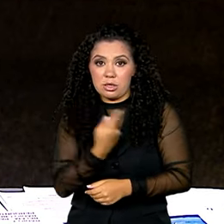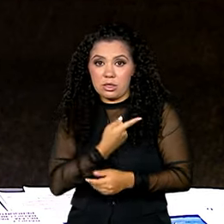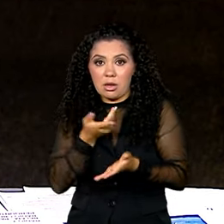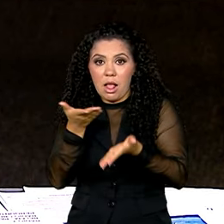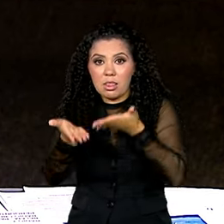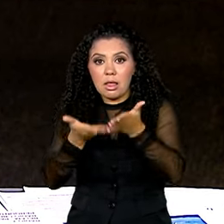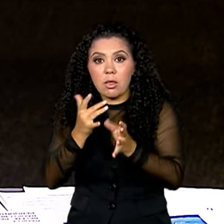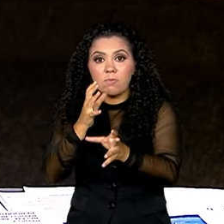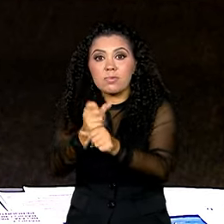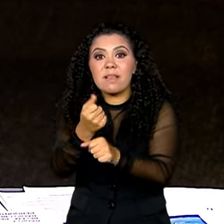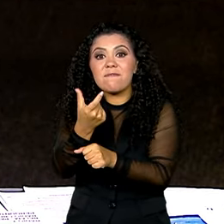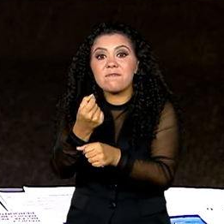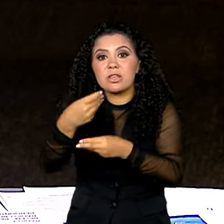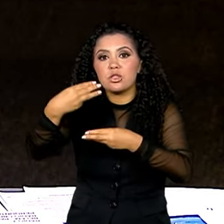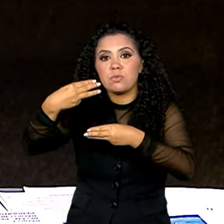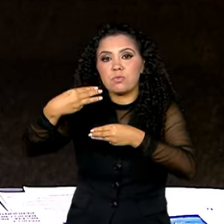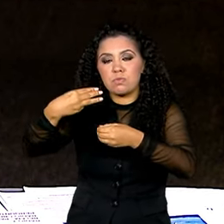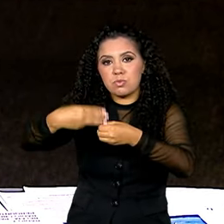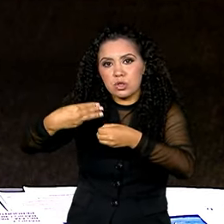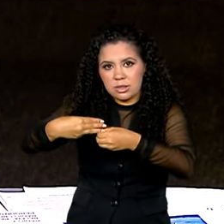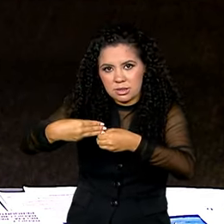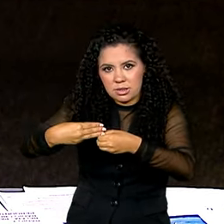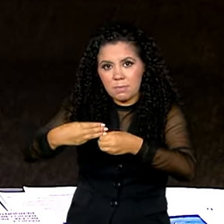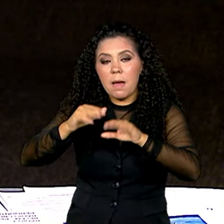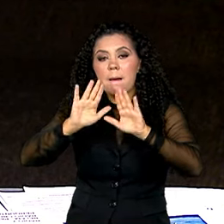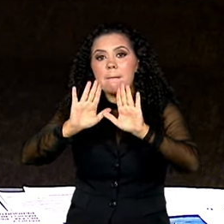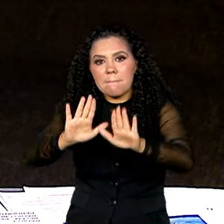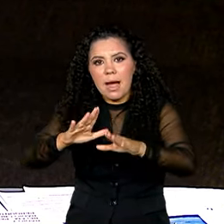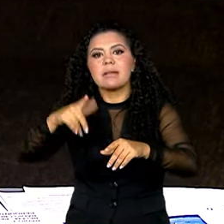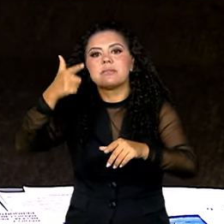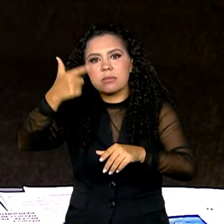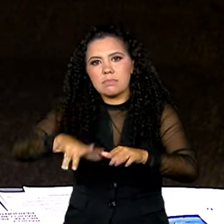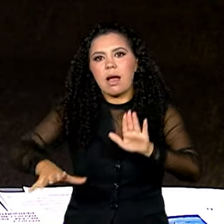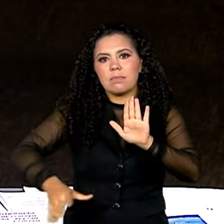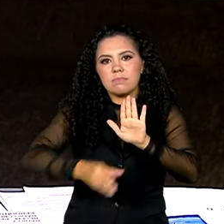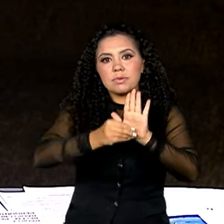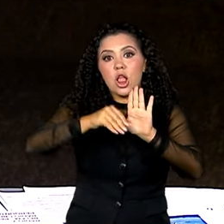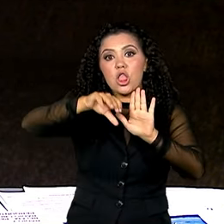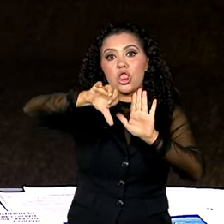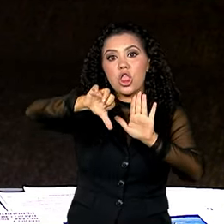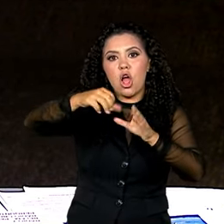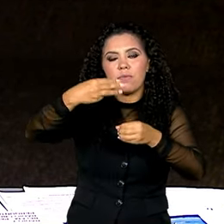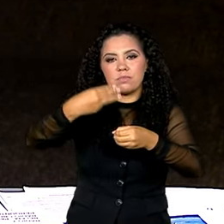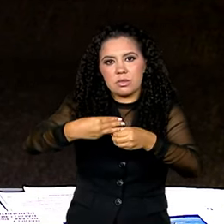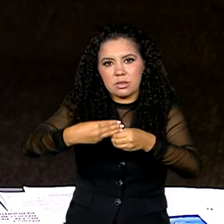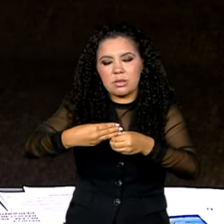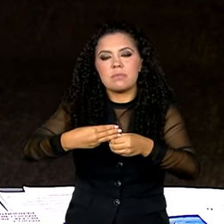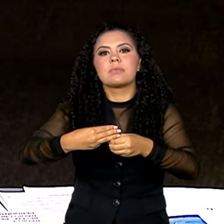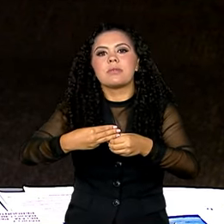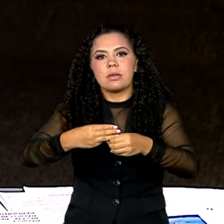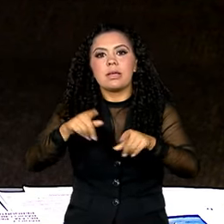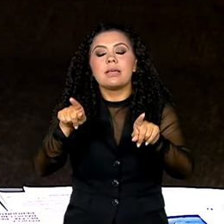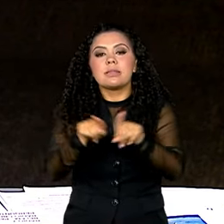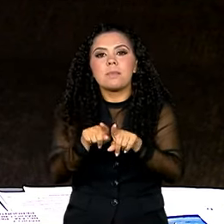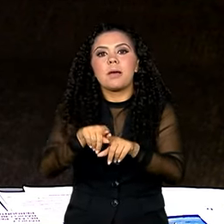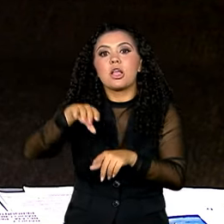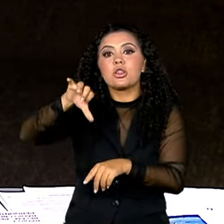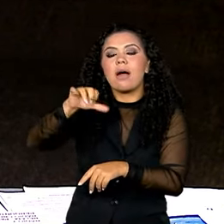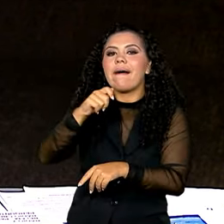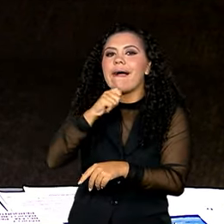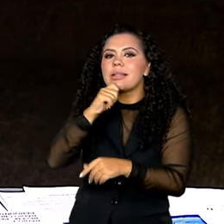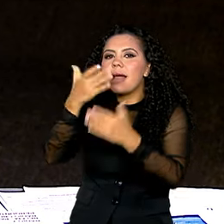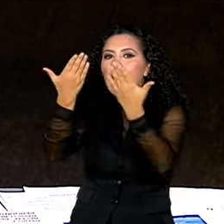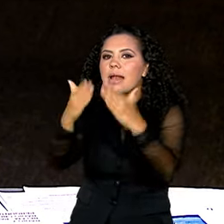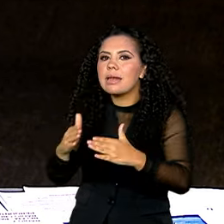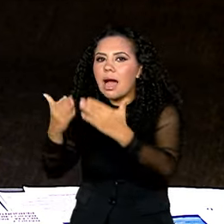momento, 9 municípios serão incluídos e 5 estão em análise. Portanto, mais 14 municípios do Pará estarão